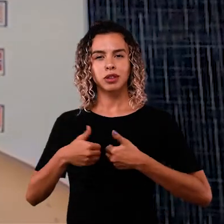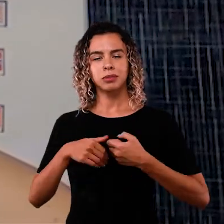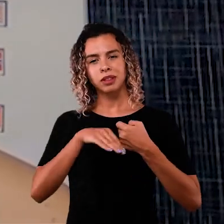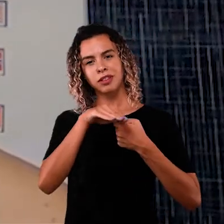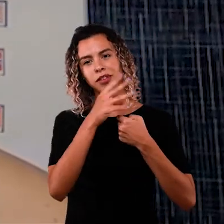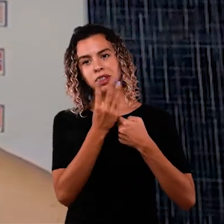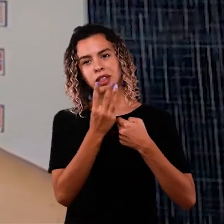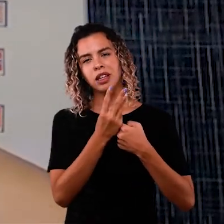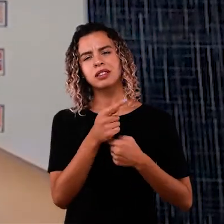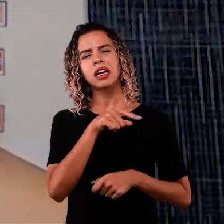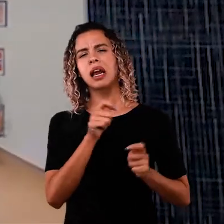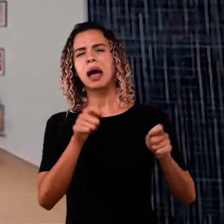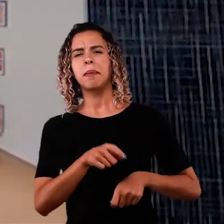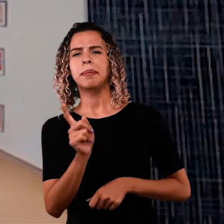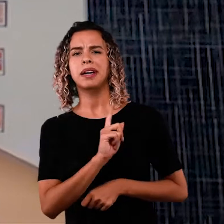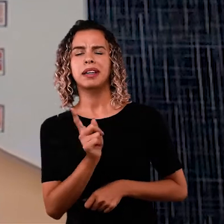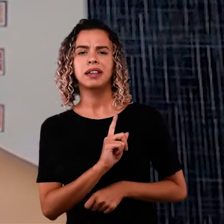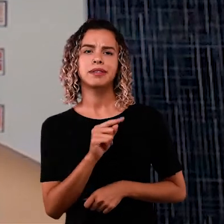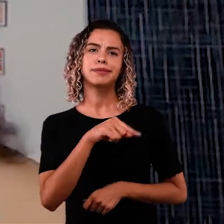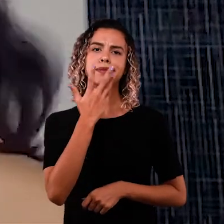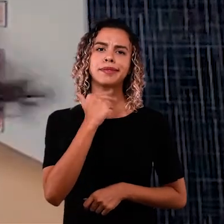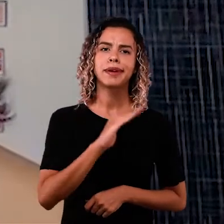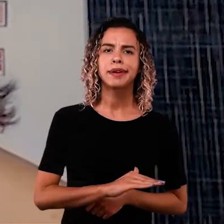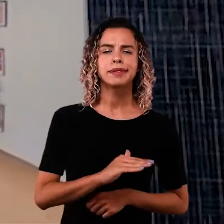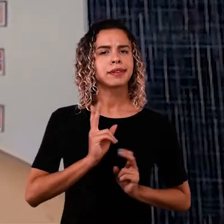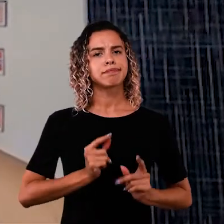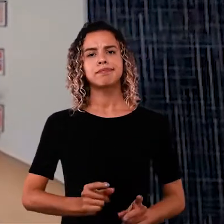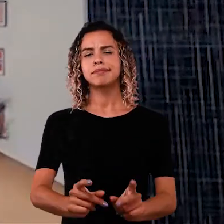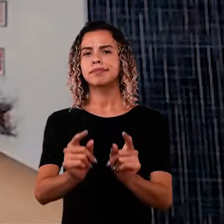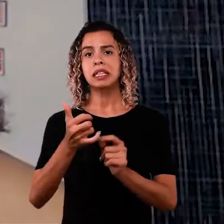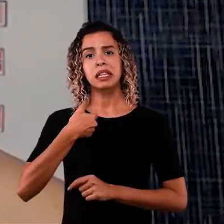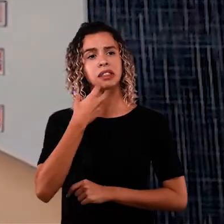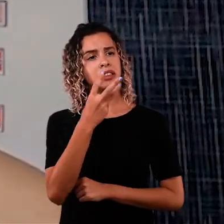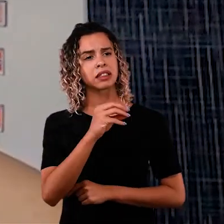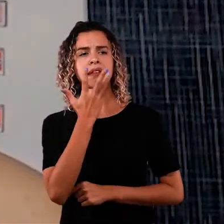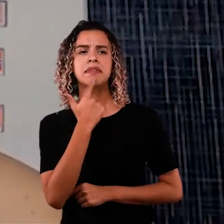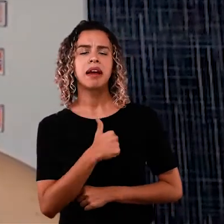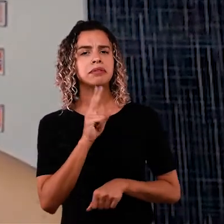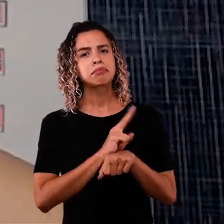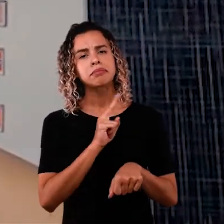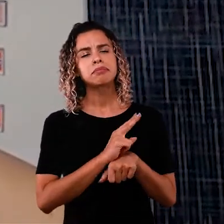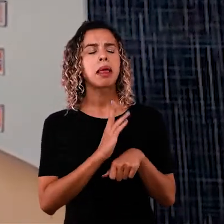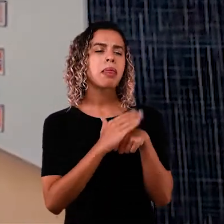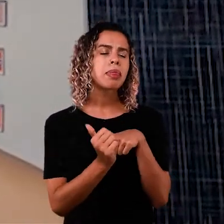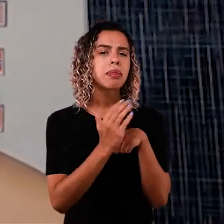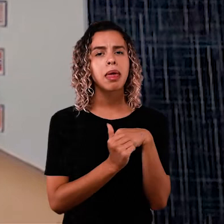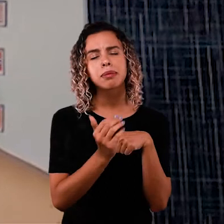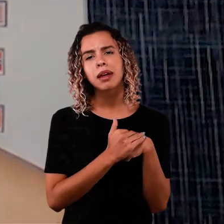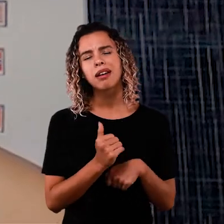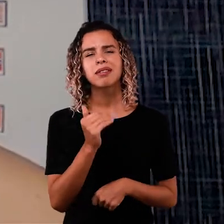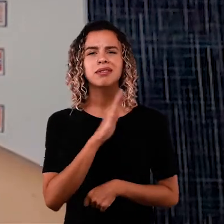de nível 3, já vai ser vista como incapaz, é uma criança eterna, mesmo que tenha 30 anos. Vão falar